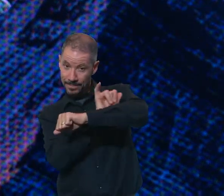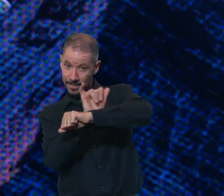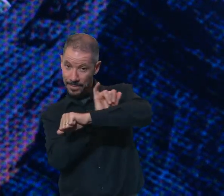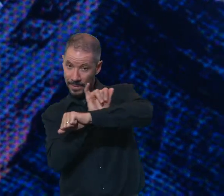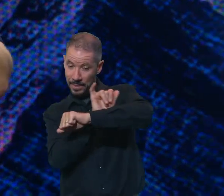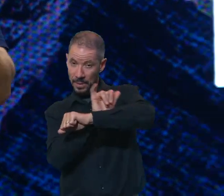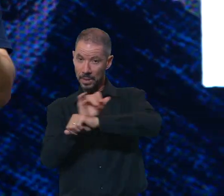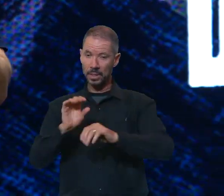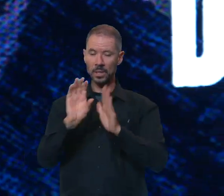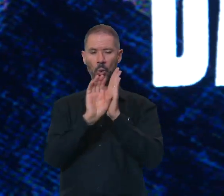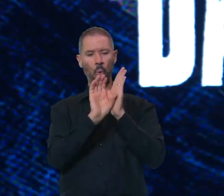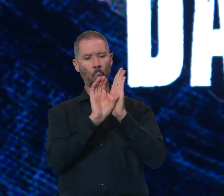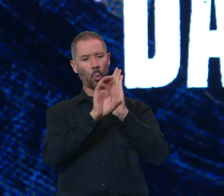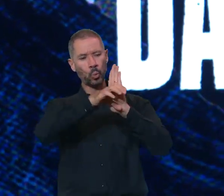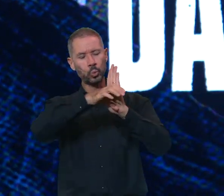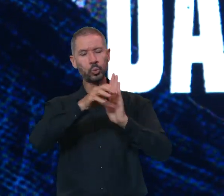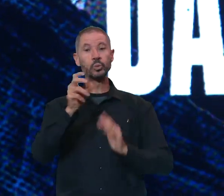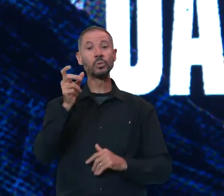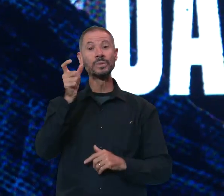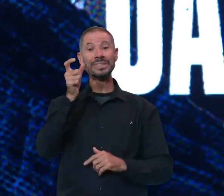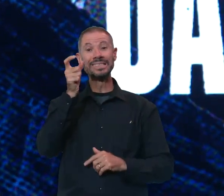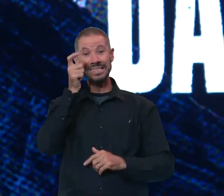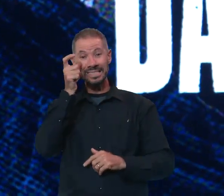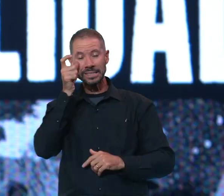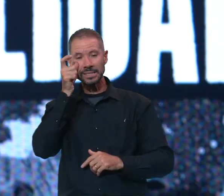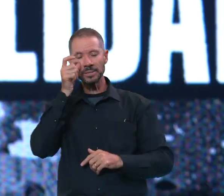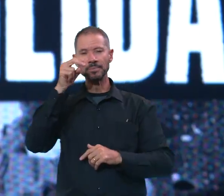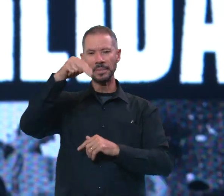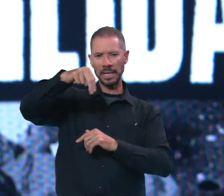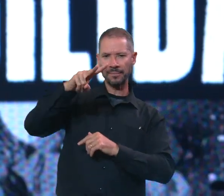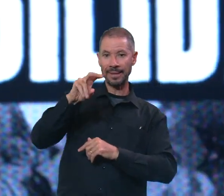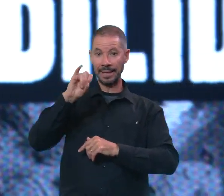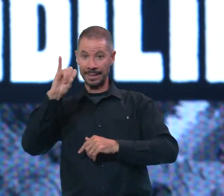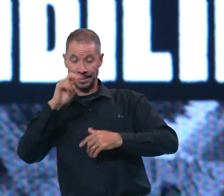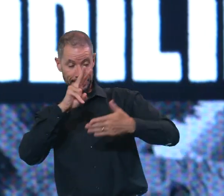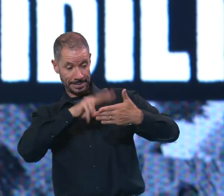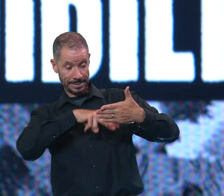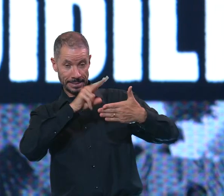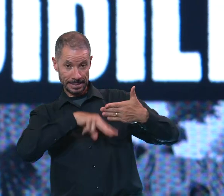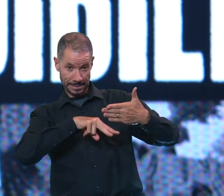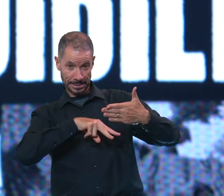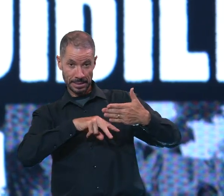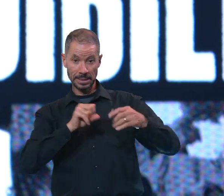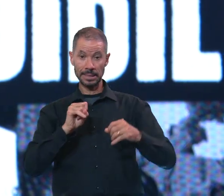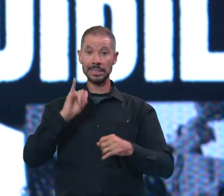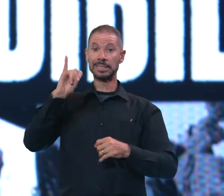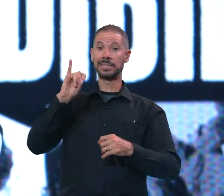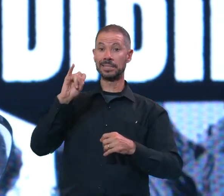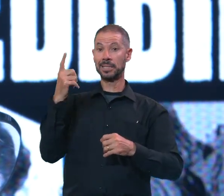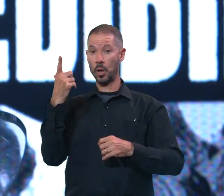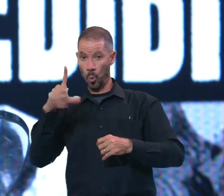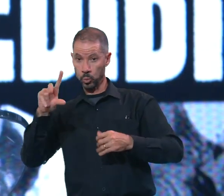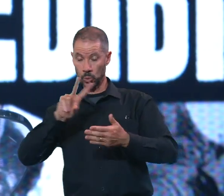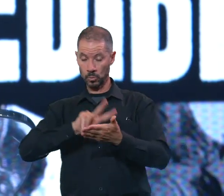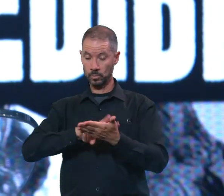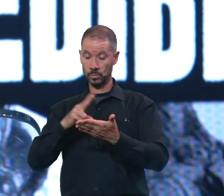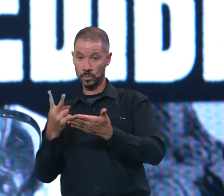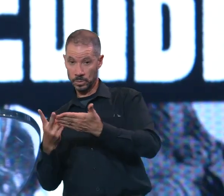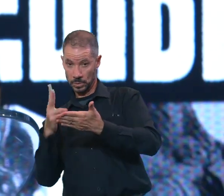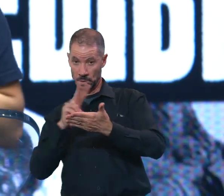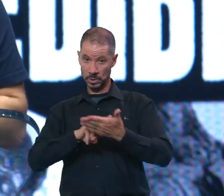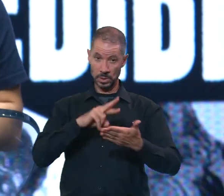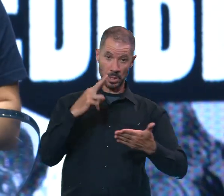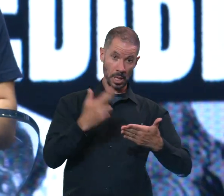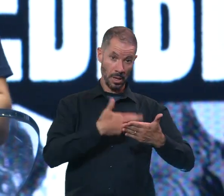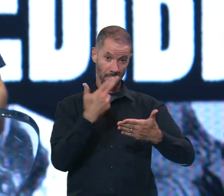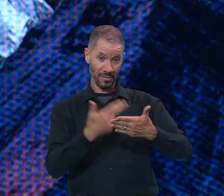um conceito muito interessante, que na versão aqui da NVI que eu li, não está aparecendo, mas se você tiver com uma outra versão, como por exemplo, da Revista